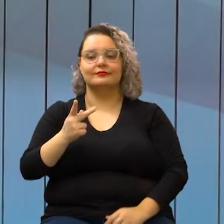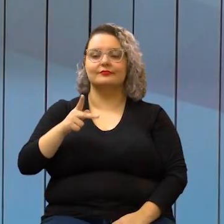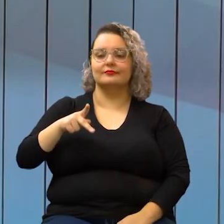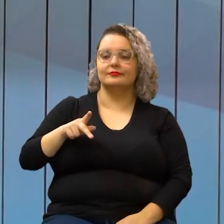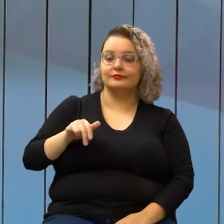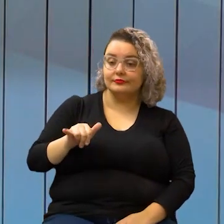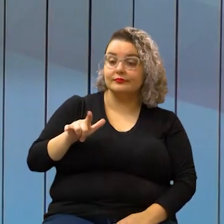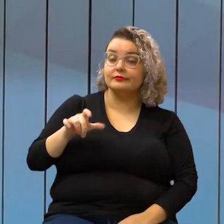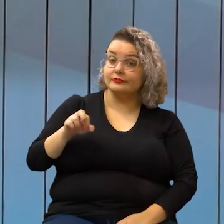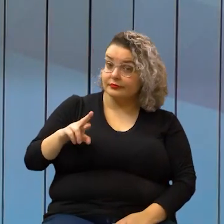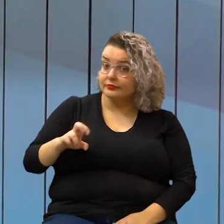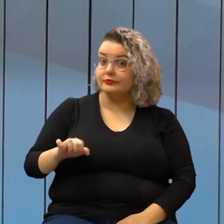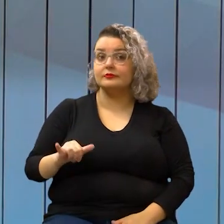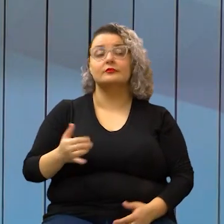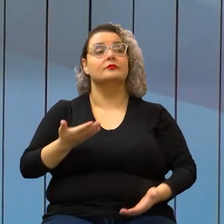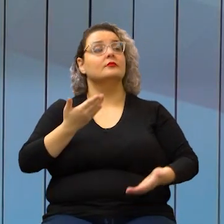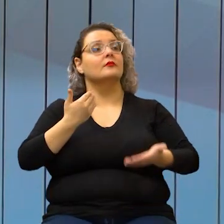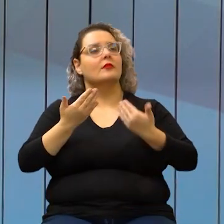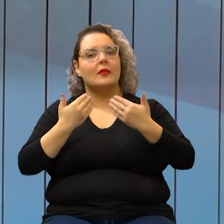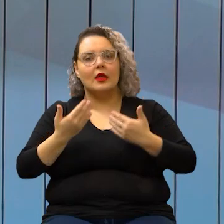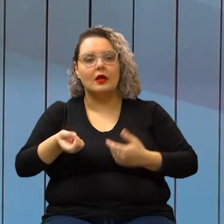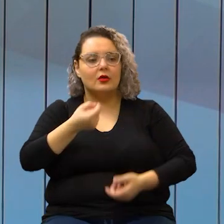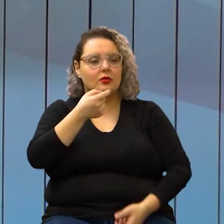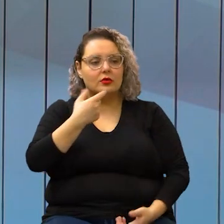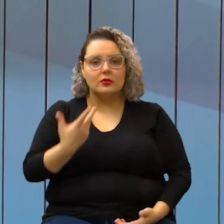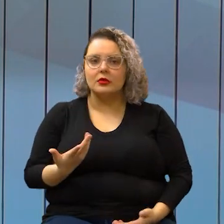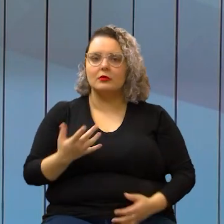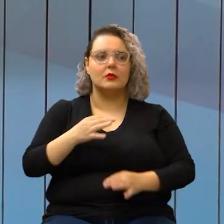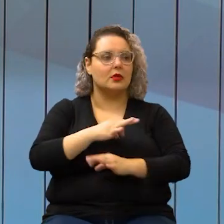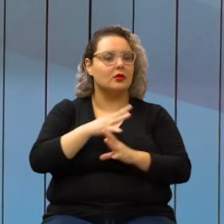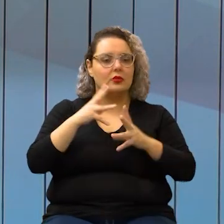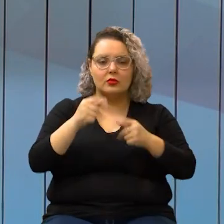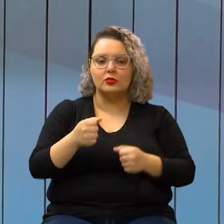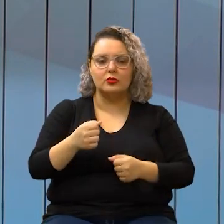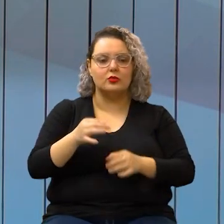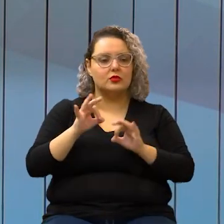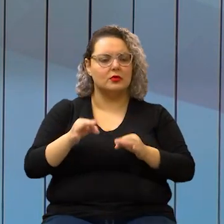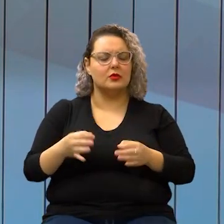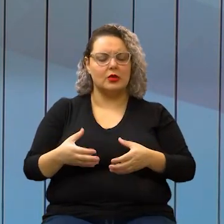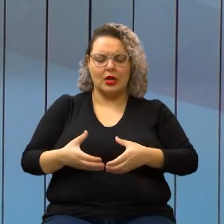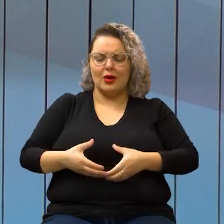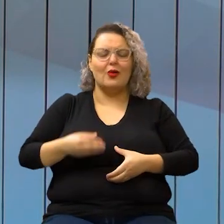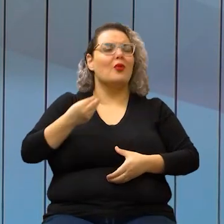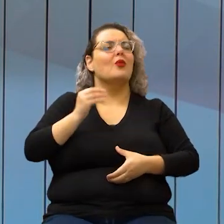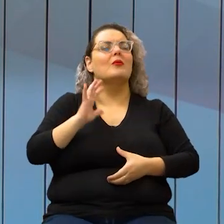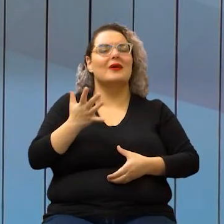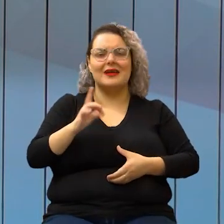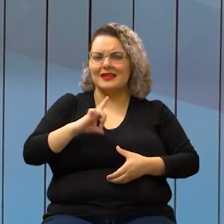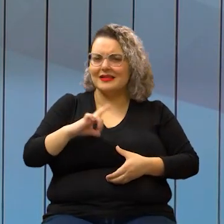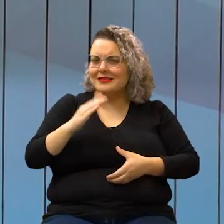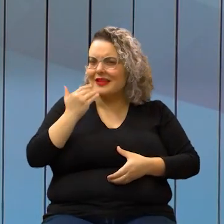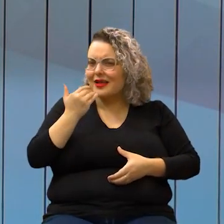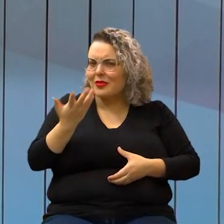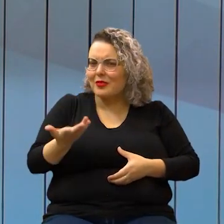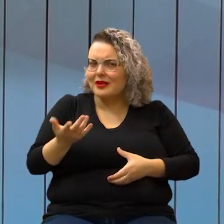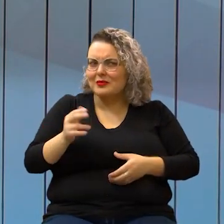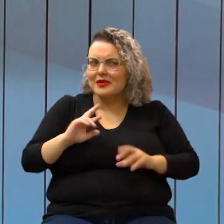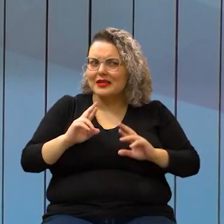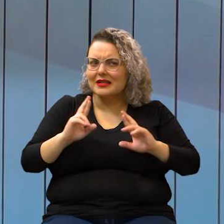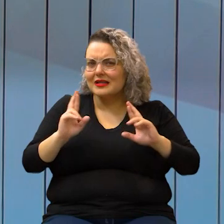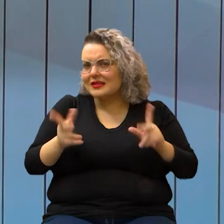diagnosticamos a H. pylori, né, estamos em tratamento, e como é no estômago, né? Existe aí uma